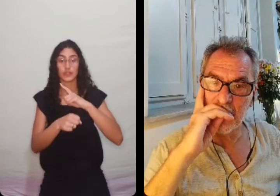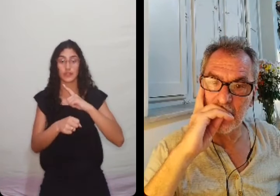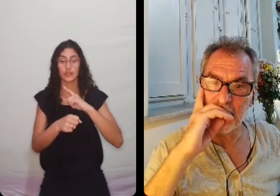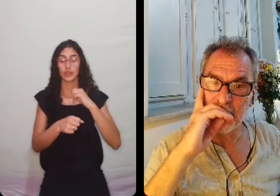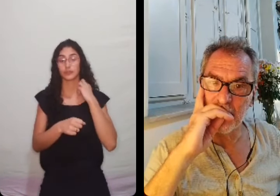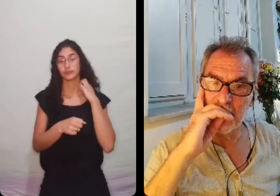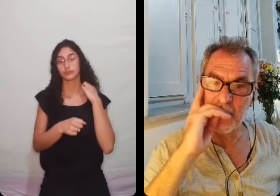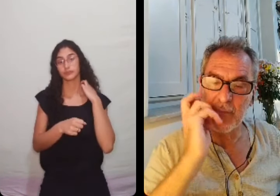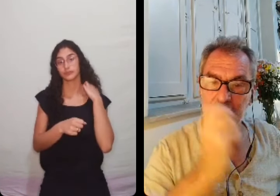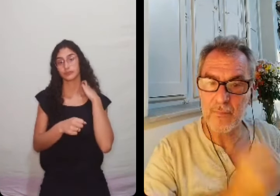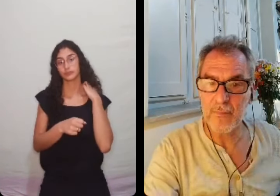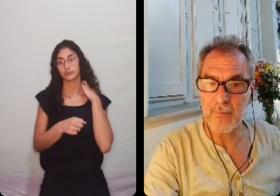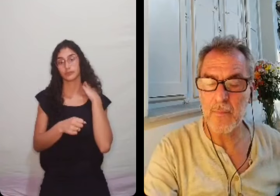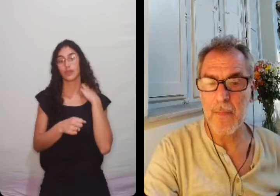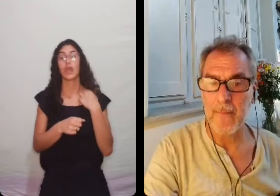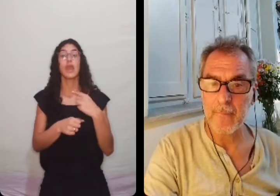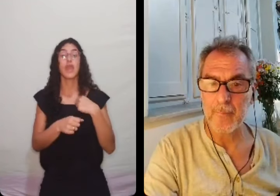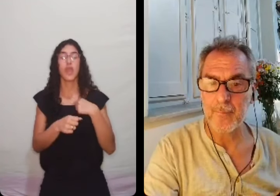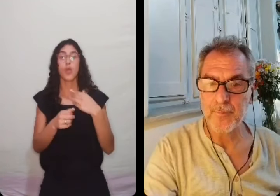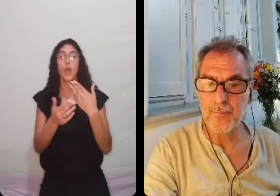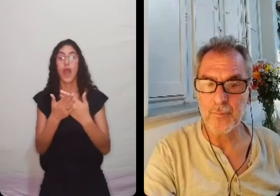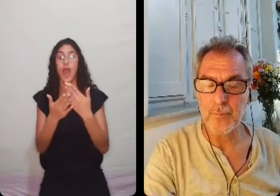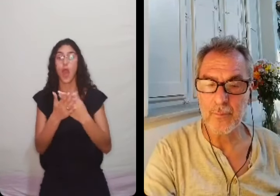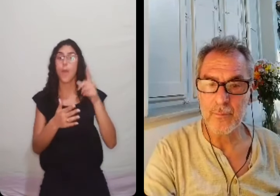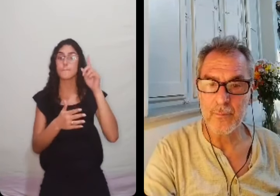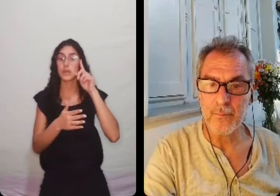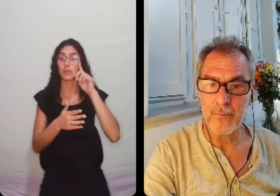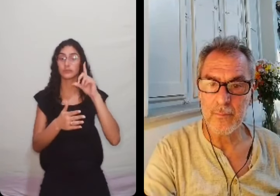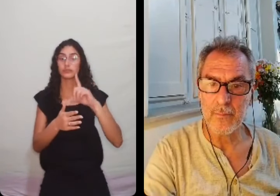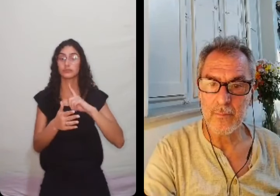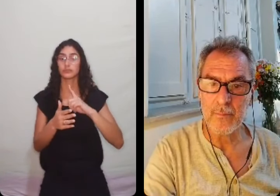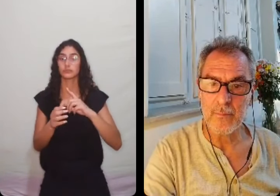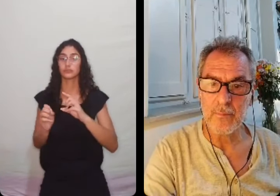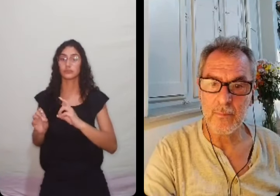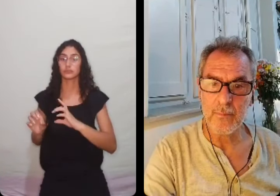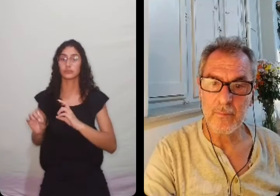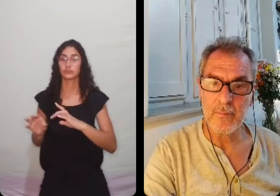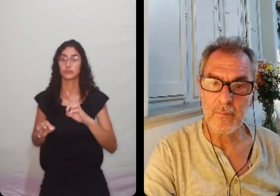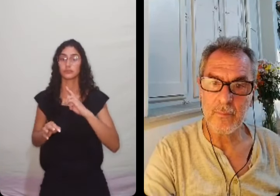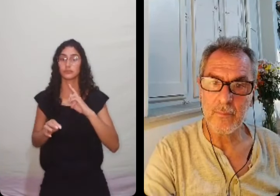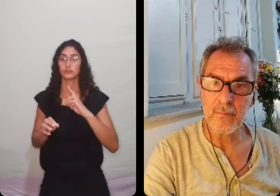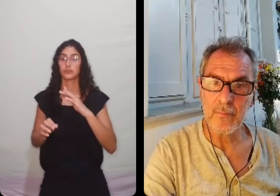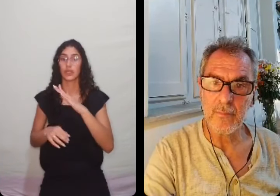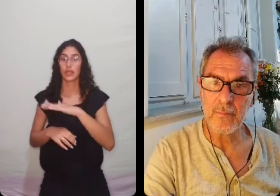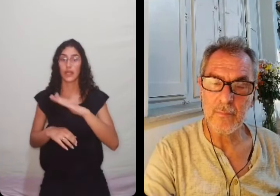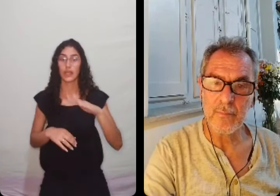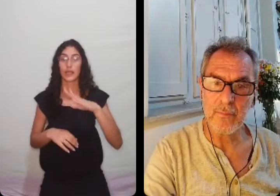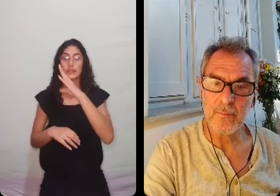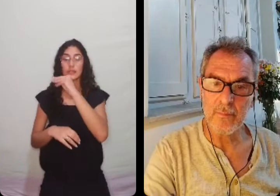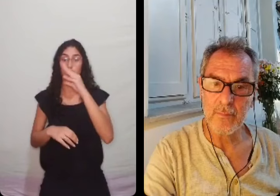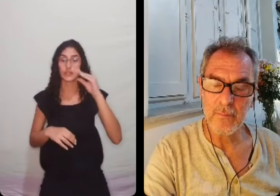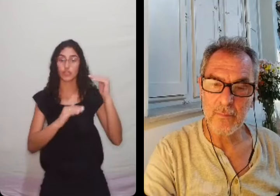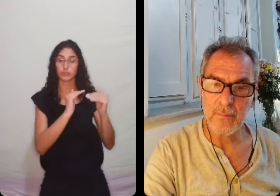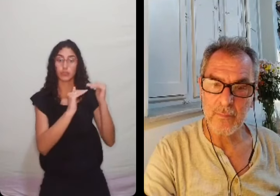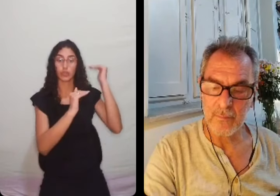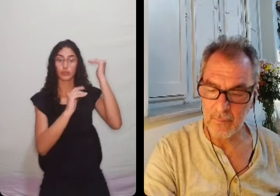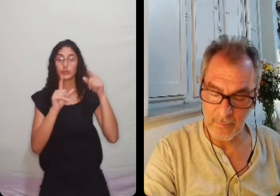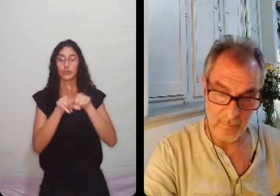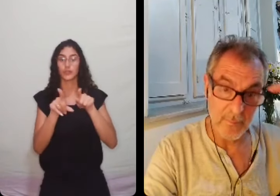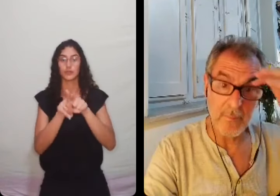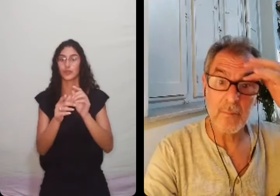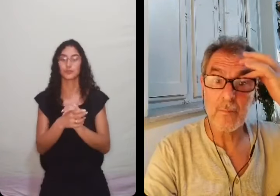diariamente. Da técnica clausiana direcionadas para criança, adolescentes e adultos. Então,